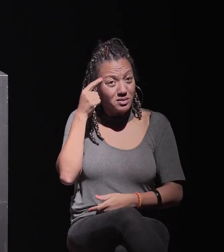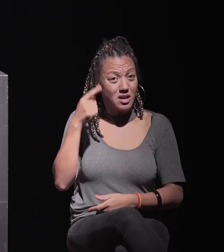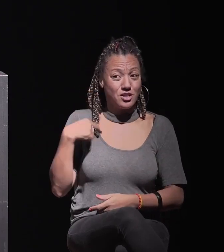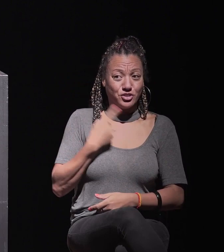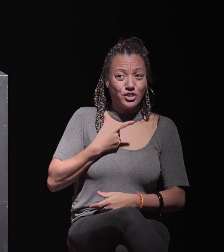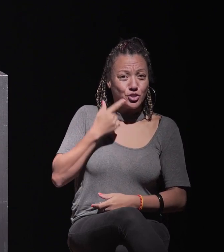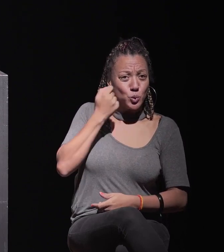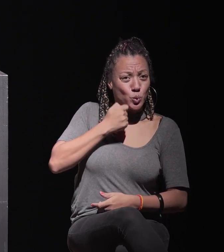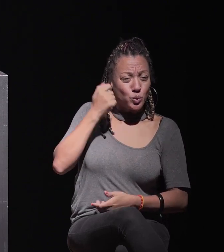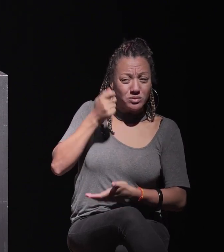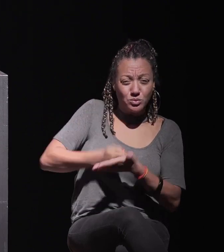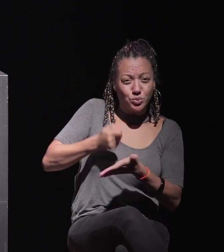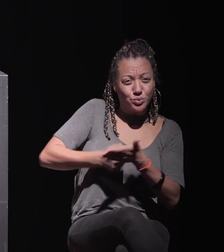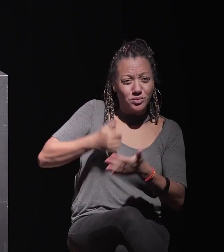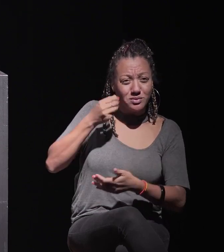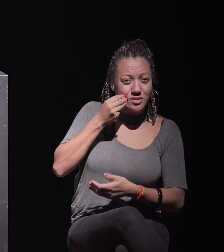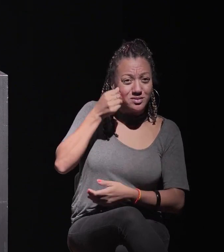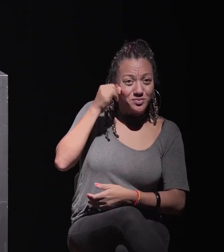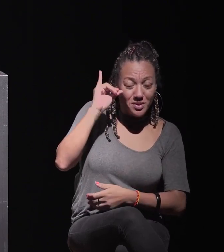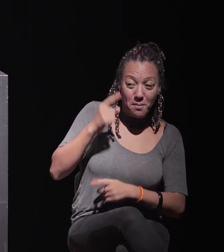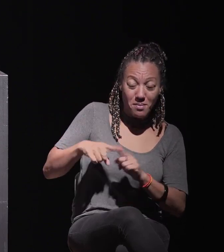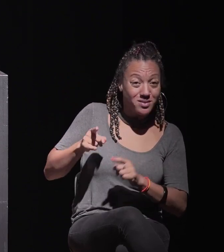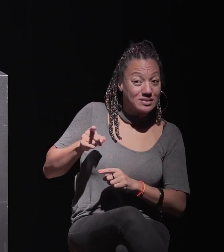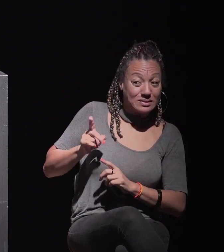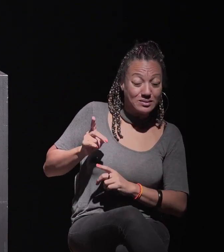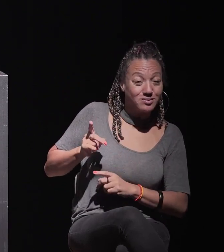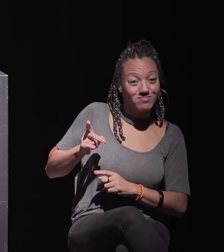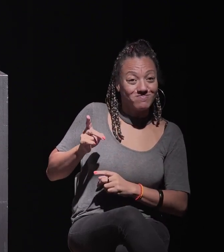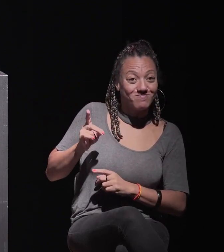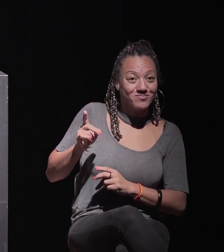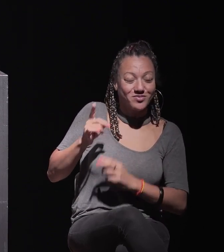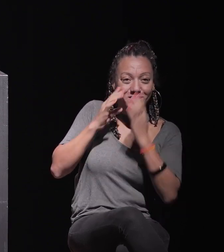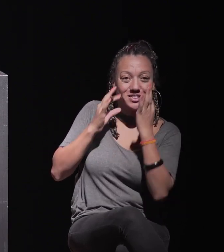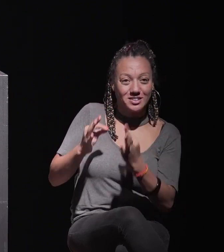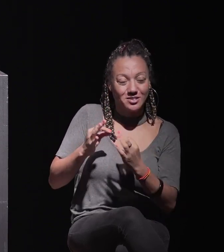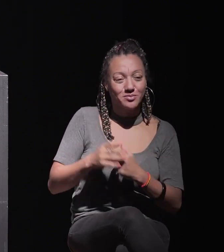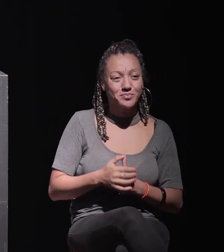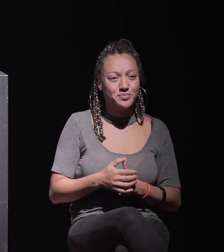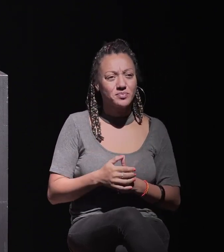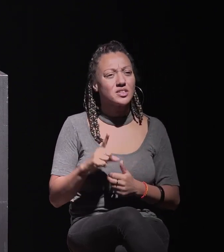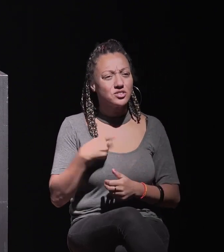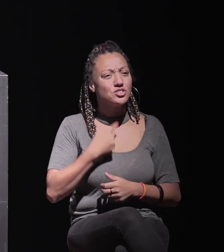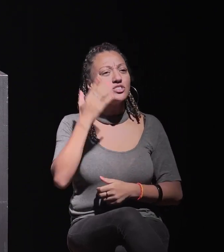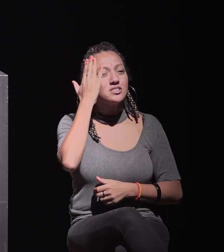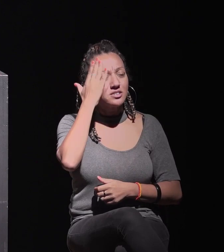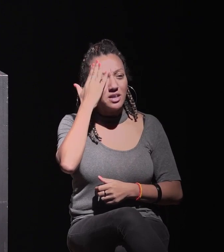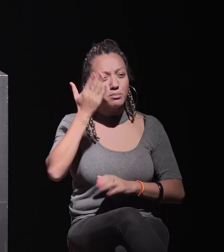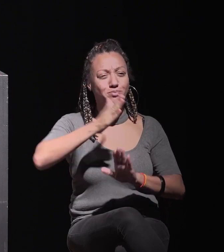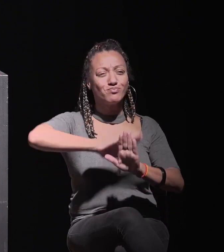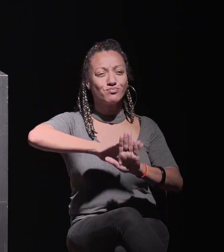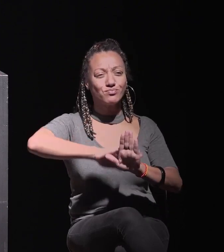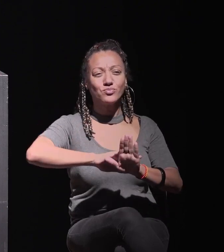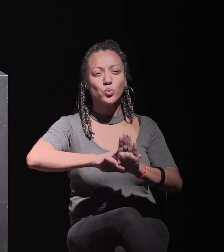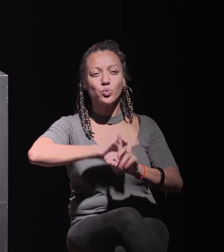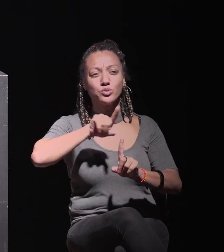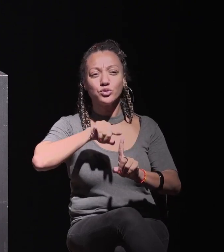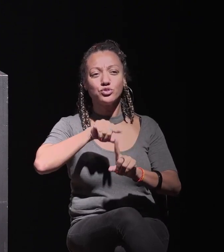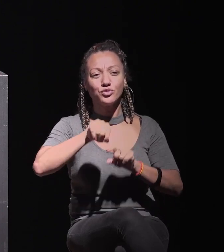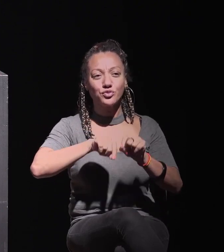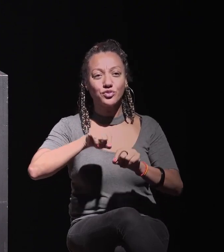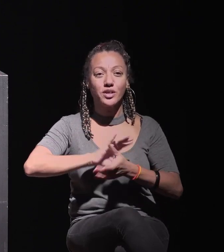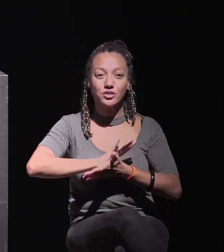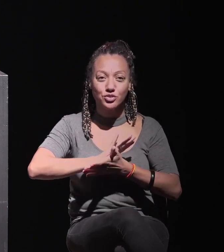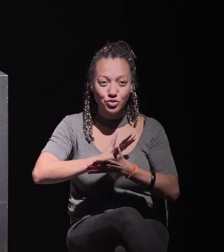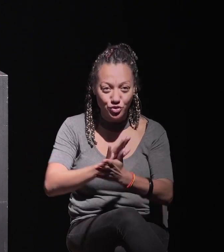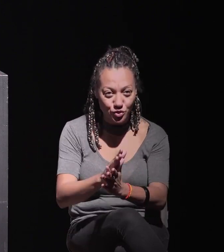é rechaçada qualquer tentativa de combater o ódio e a violência contra a população LGBT, contra a violência contra